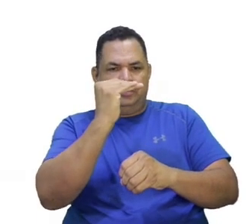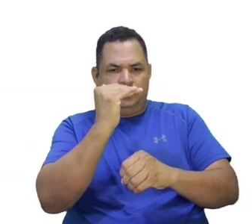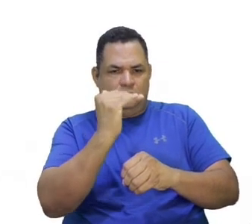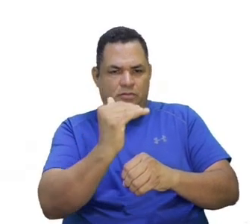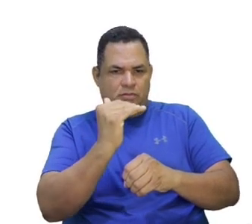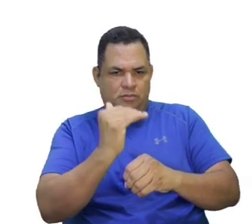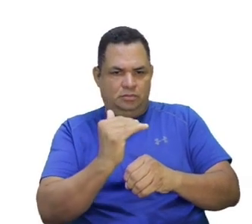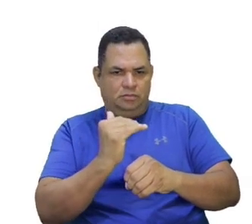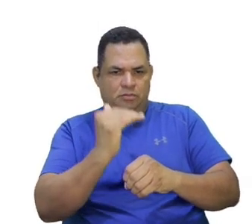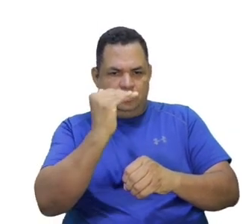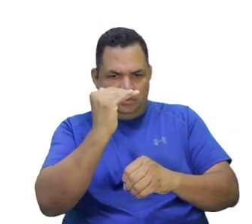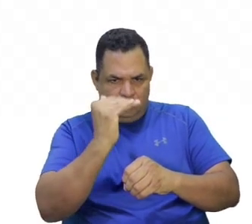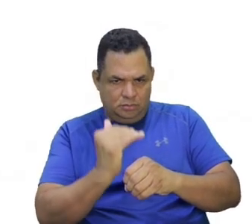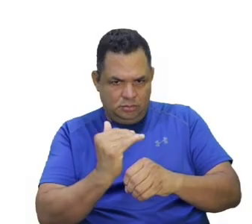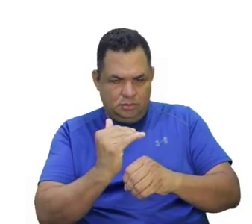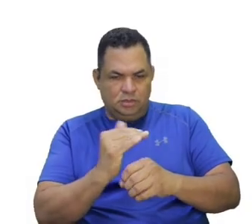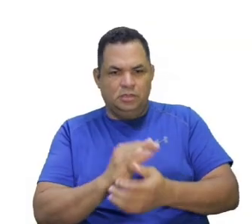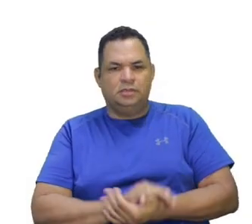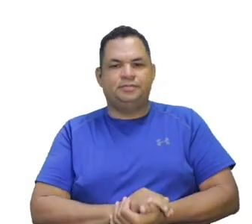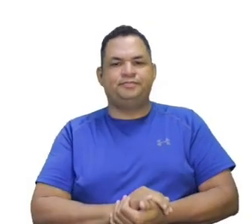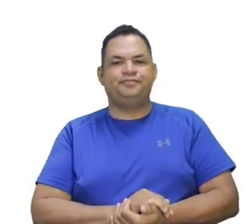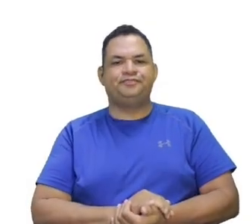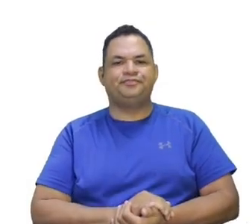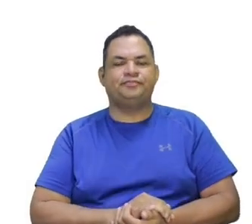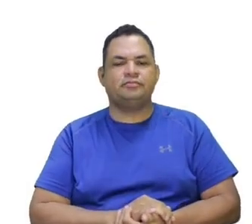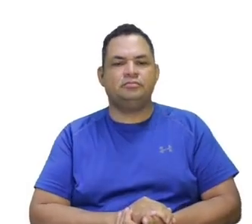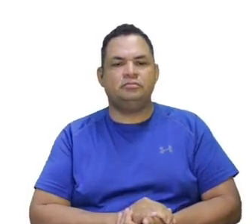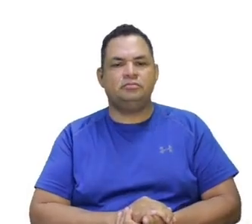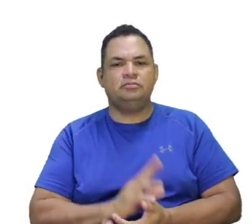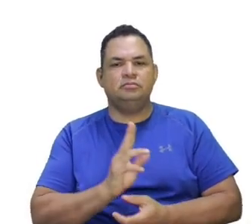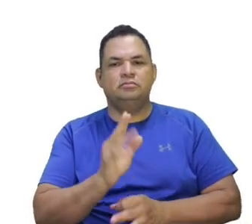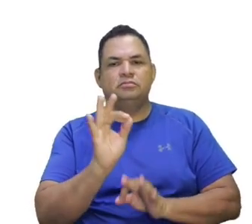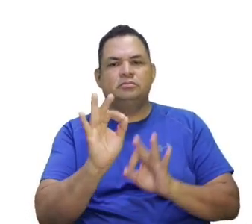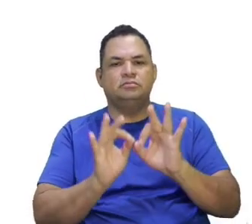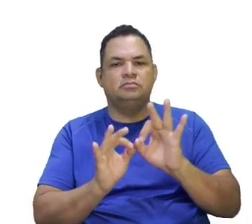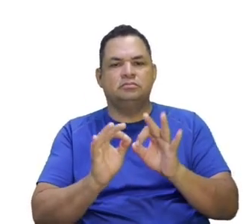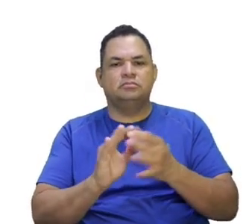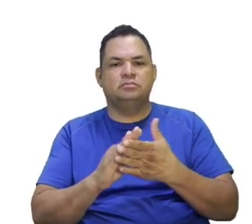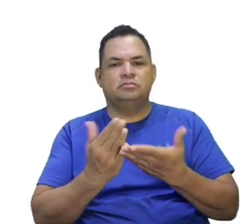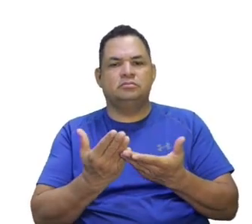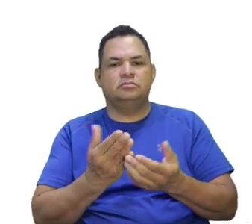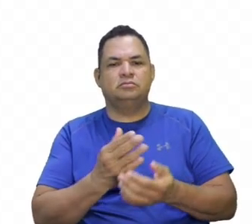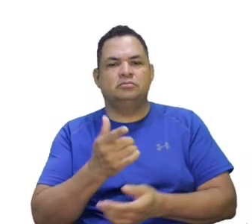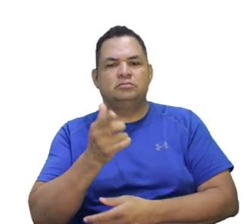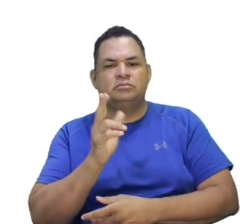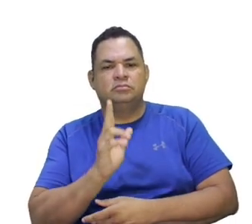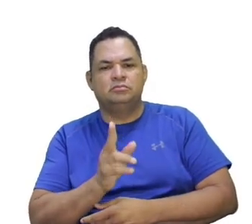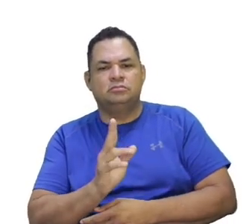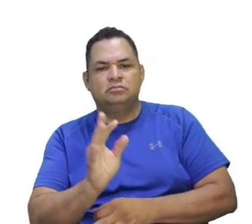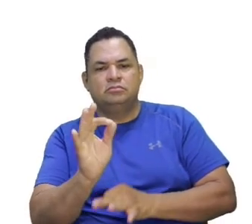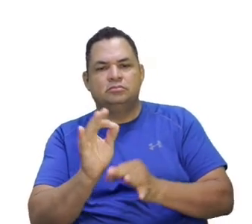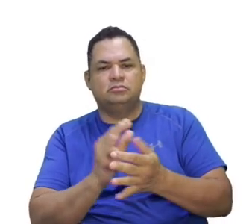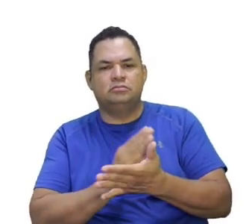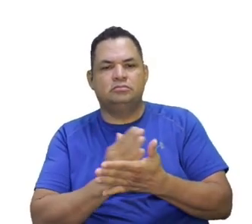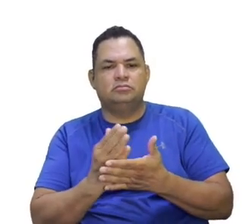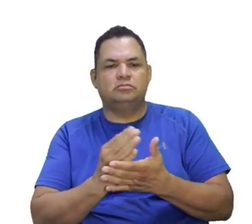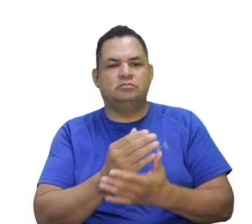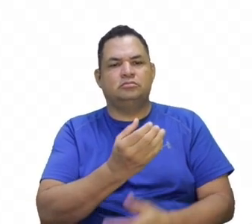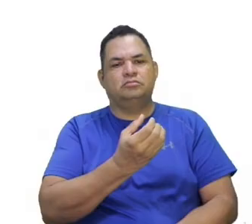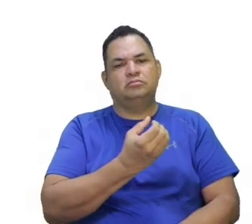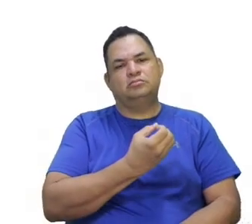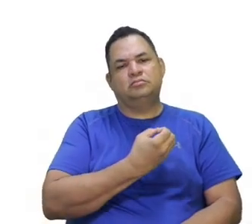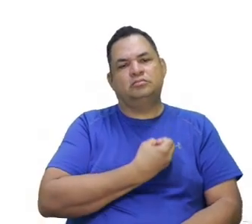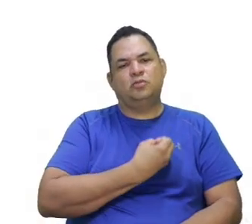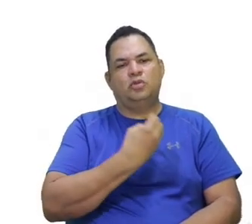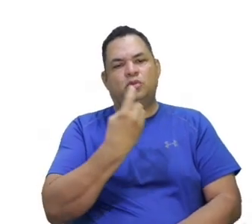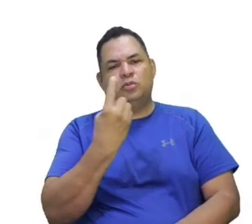elas comportam. E sempre que você for fazendo a distribuição, você sempre vai começar pelo nível 1.